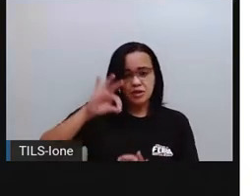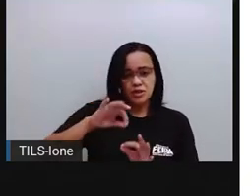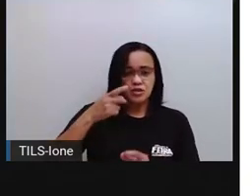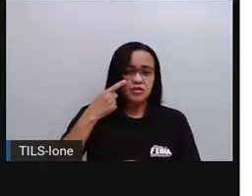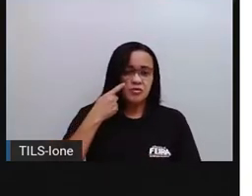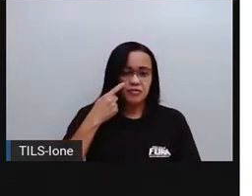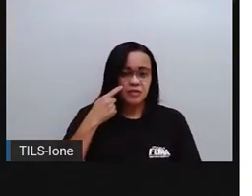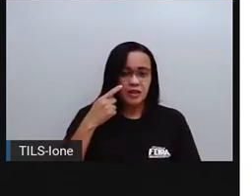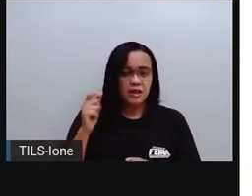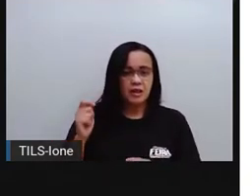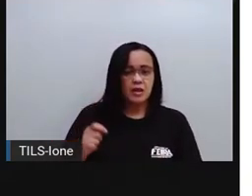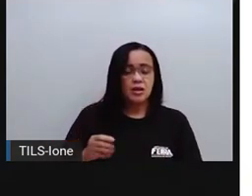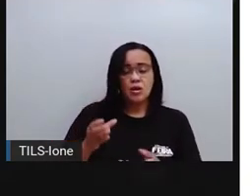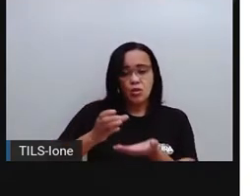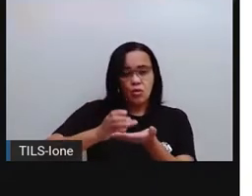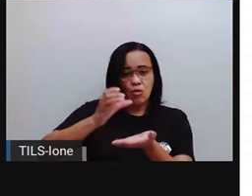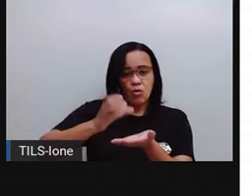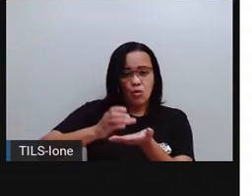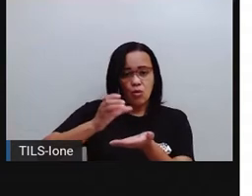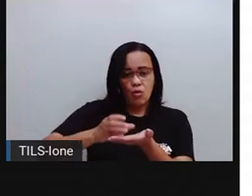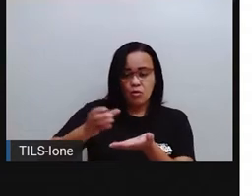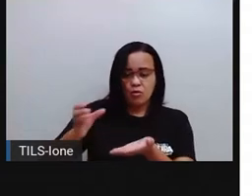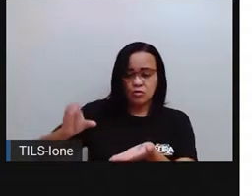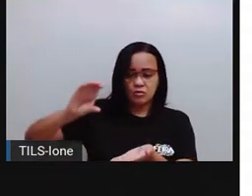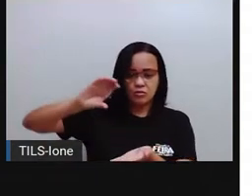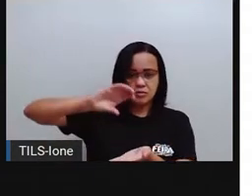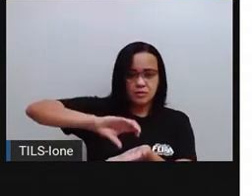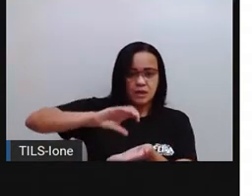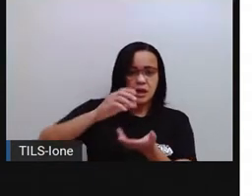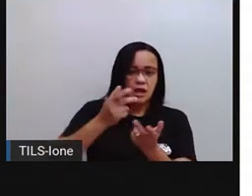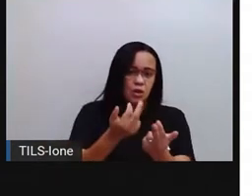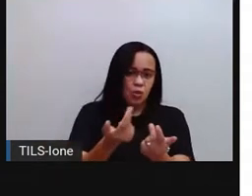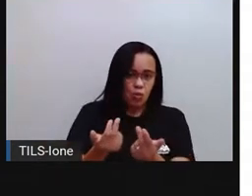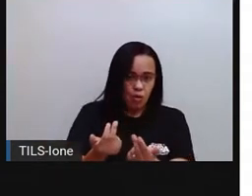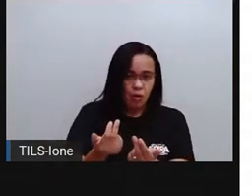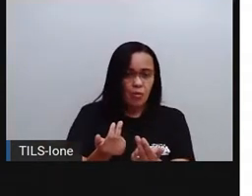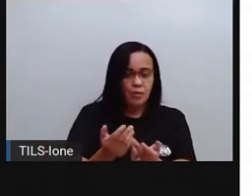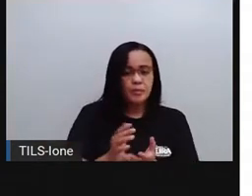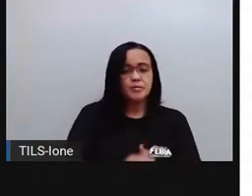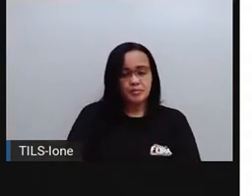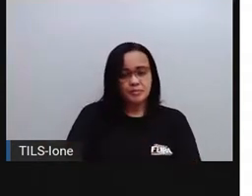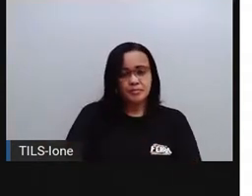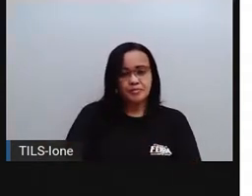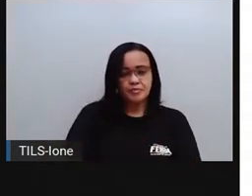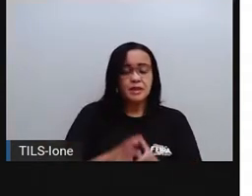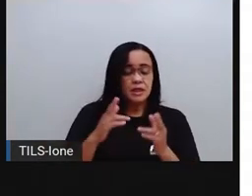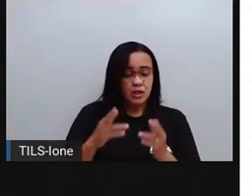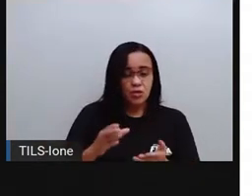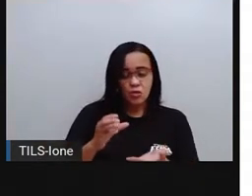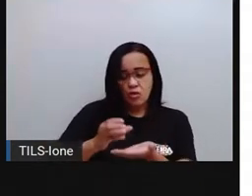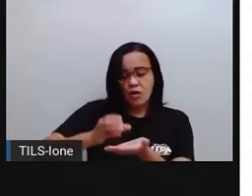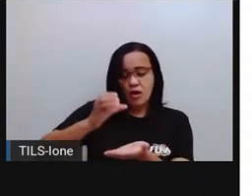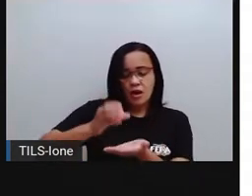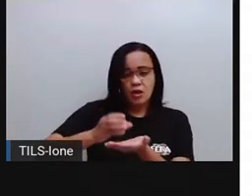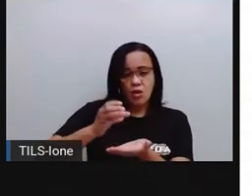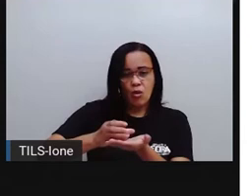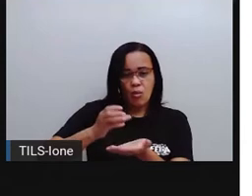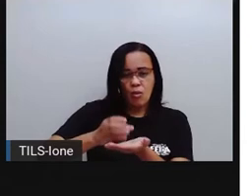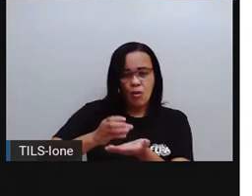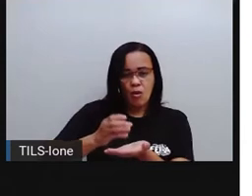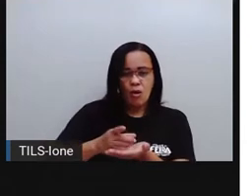copo aqui descartável, que tem a mesma medida que um copo de extrato, aquele extrato de tomate que a gente compra no